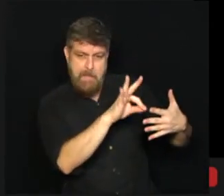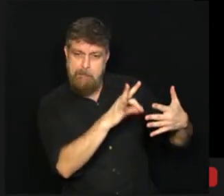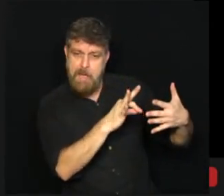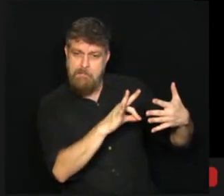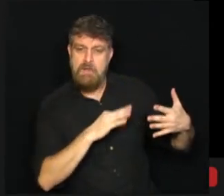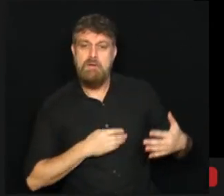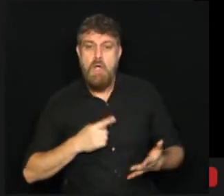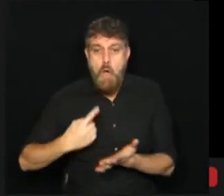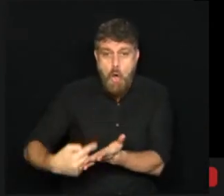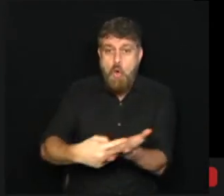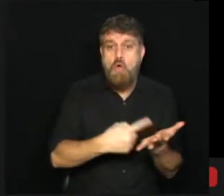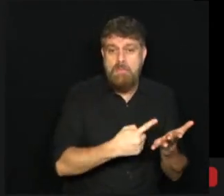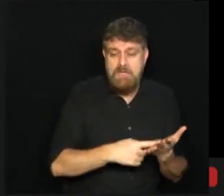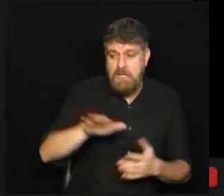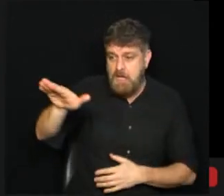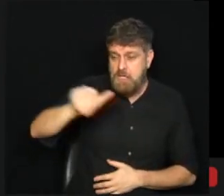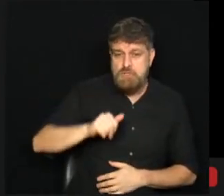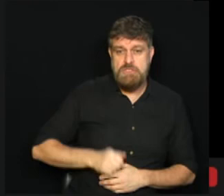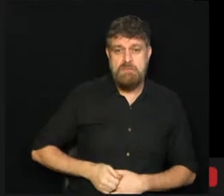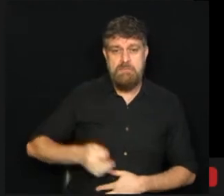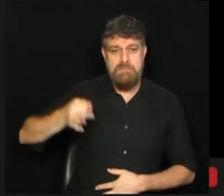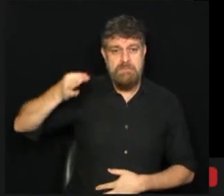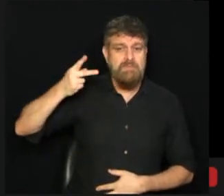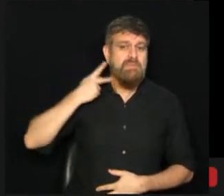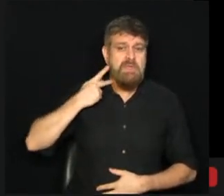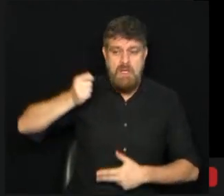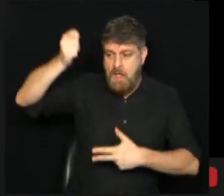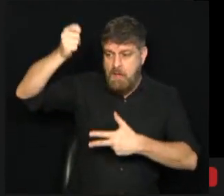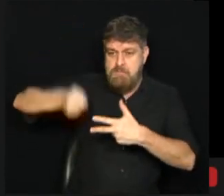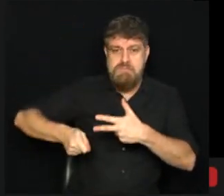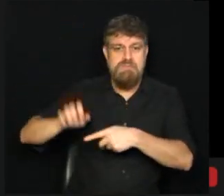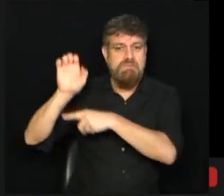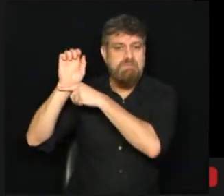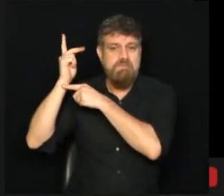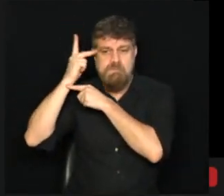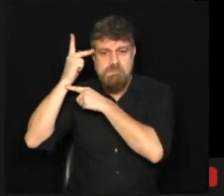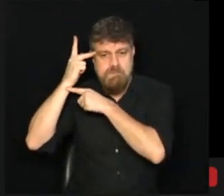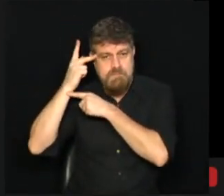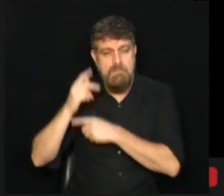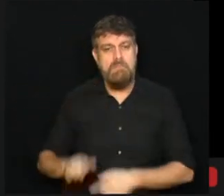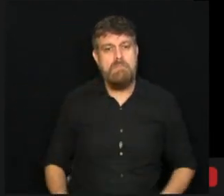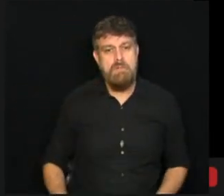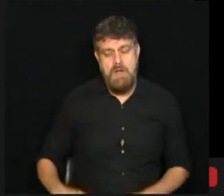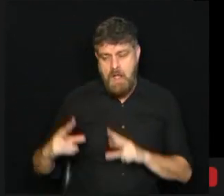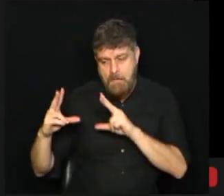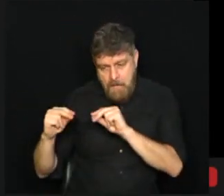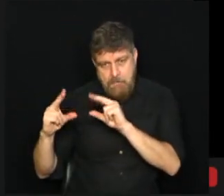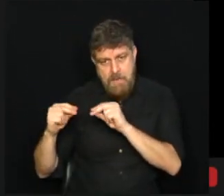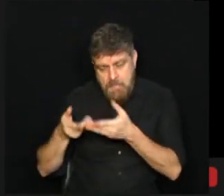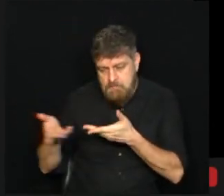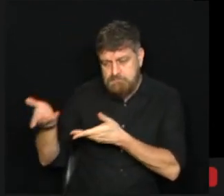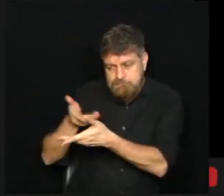marcada, conversei com o Procurador-Geral de Justiça do Estado, doutor Sarrubo, conversei com...